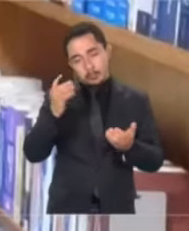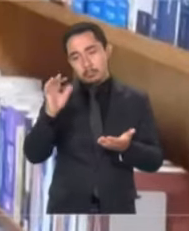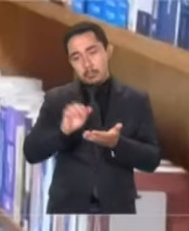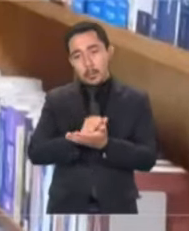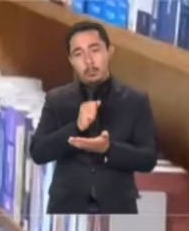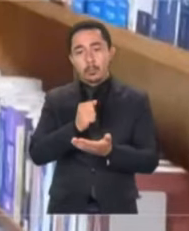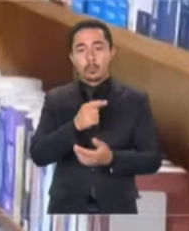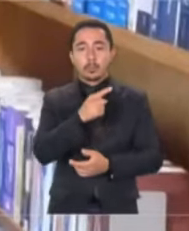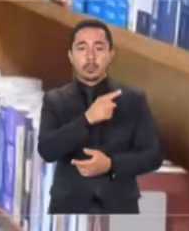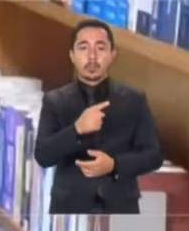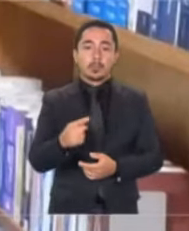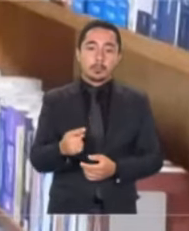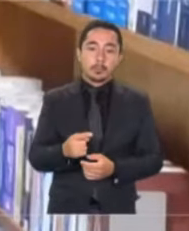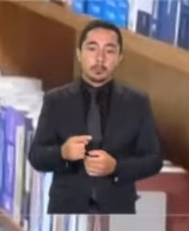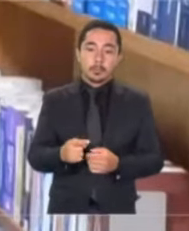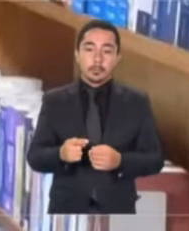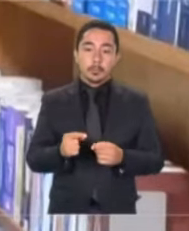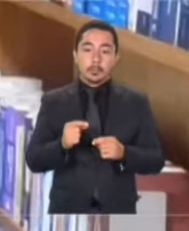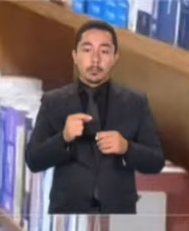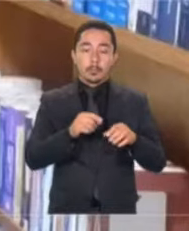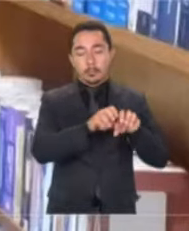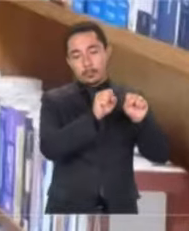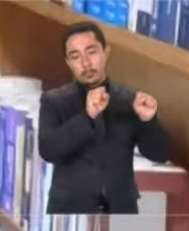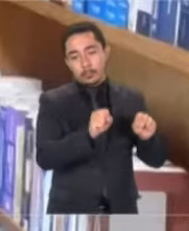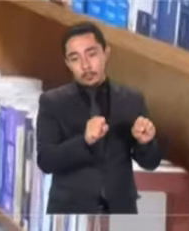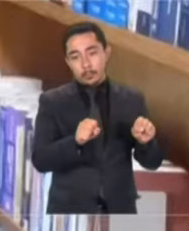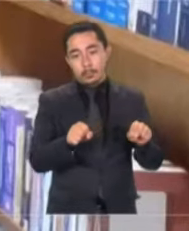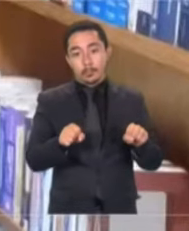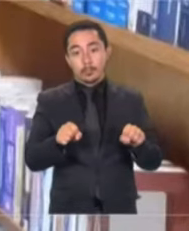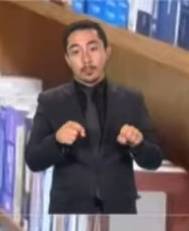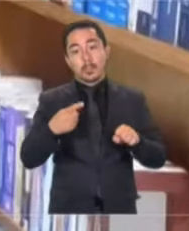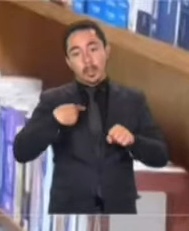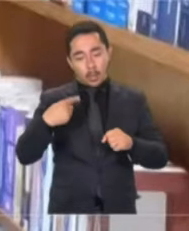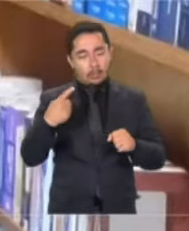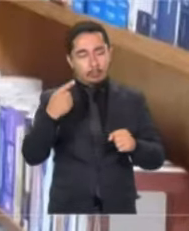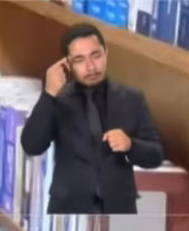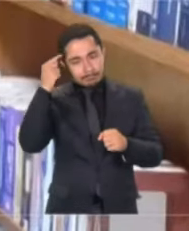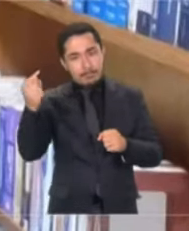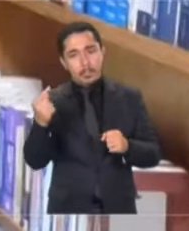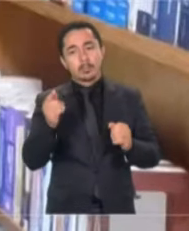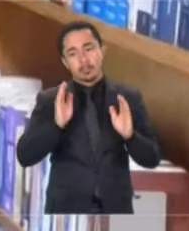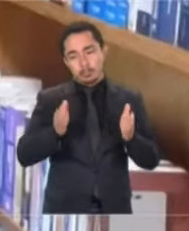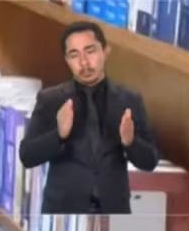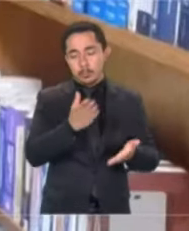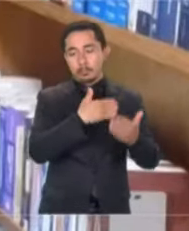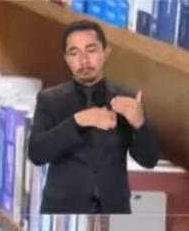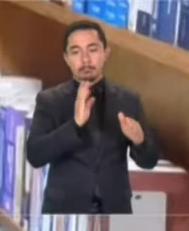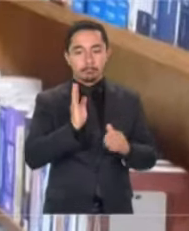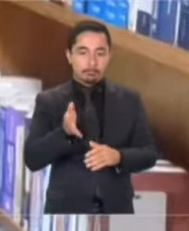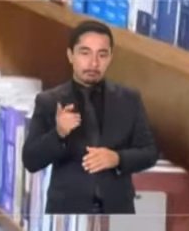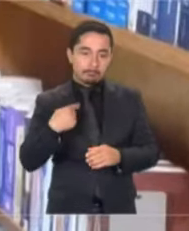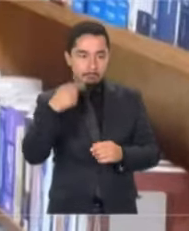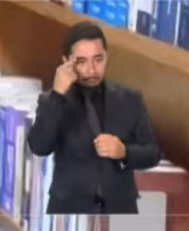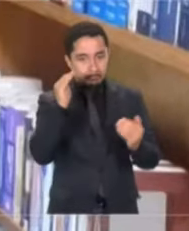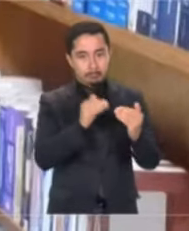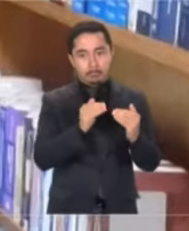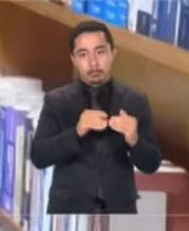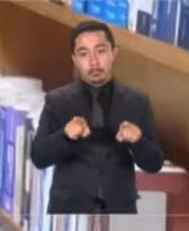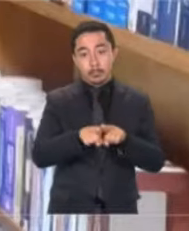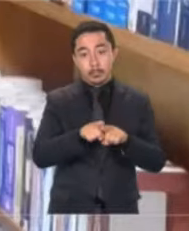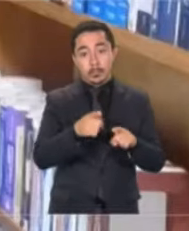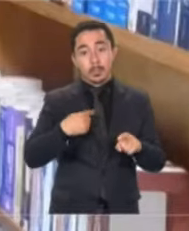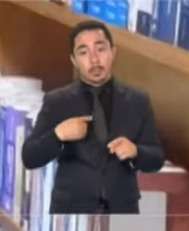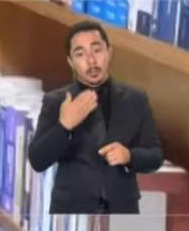que, penso eu, já espelhava o entendimento predominante. Peço, portanto,